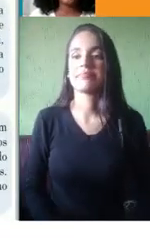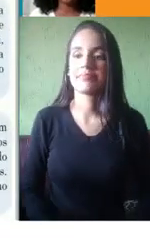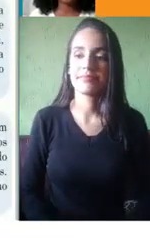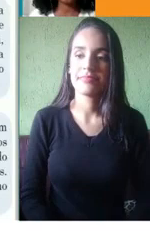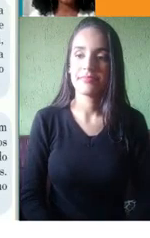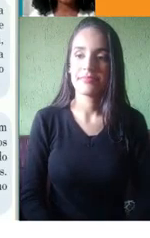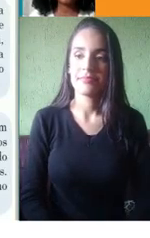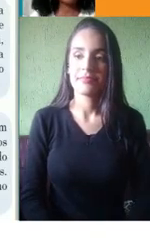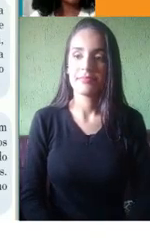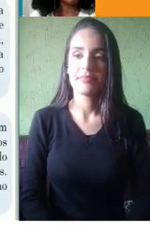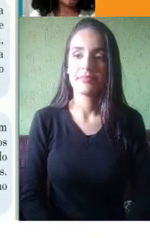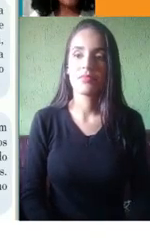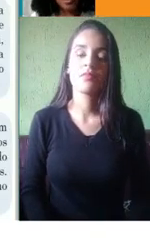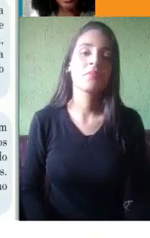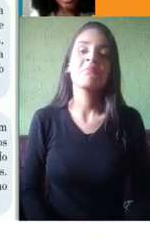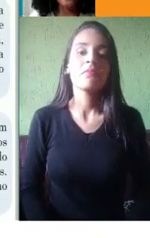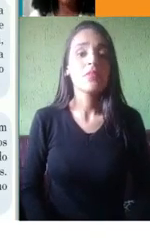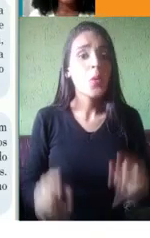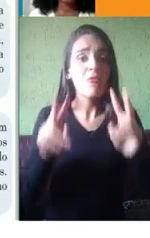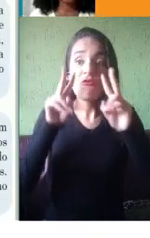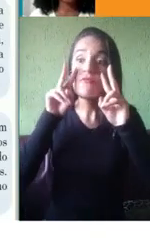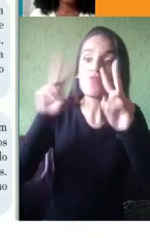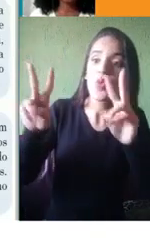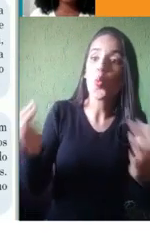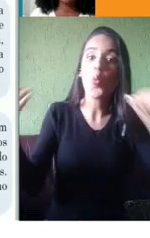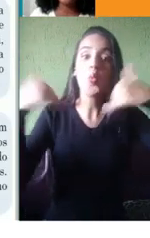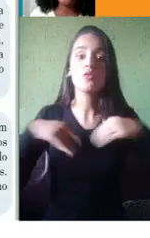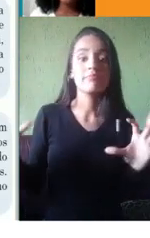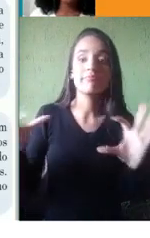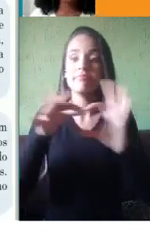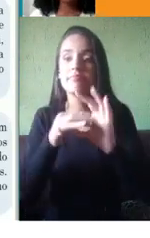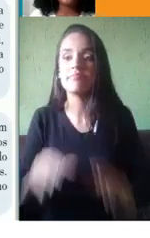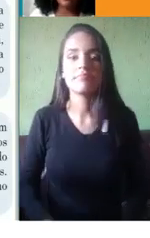dois parágrafos de conclusão que a gente acabou de ler, a gente tem ali o uso do